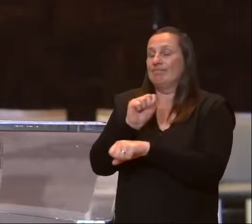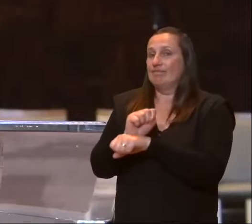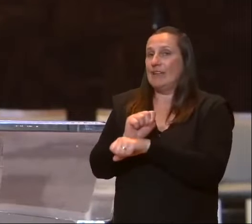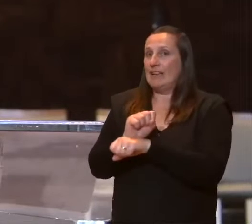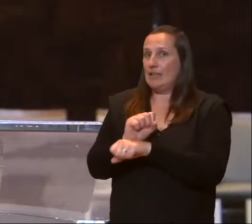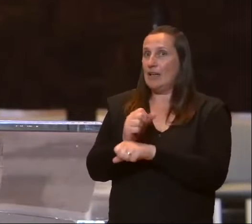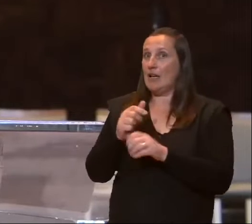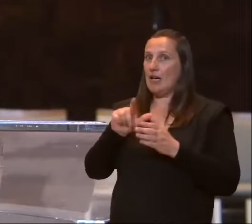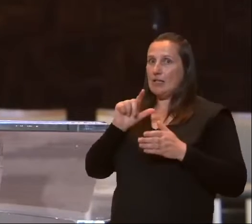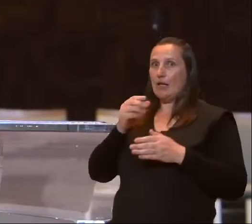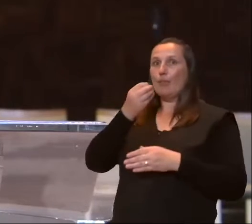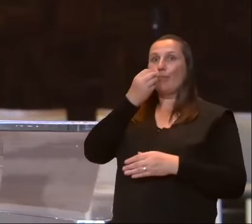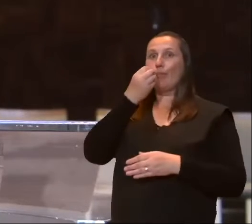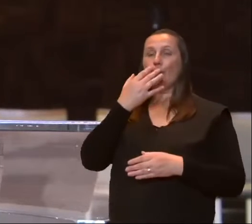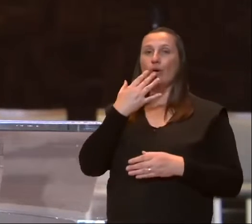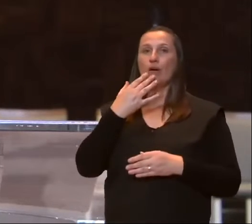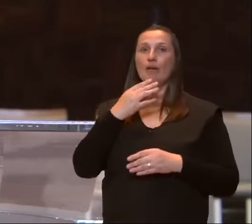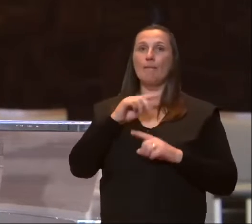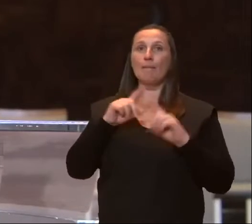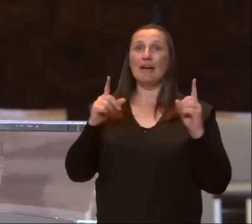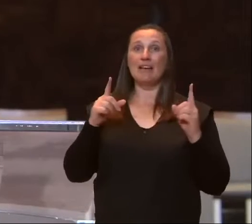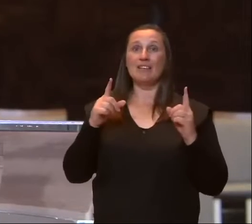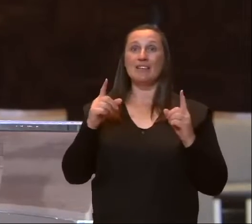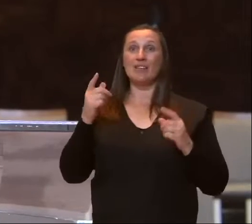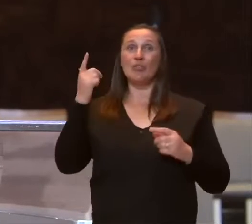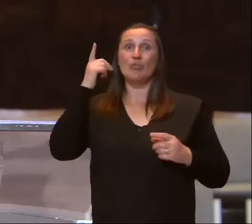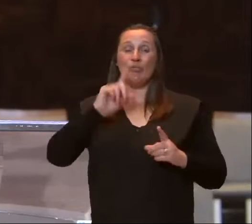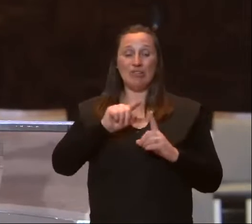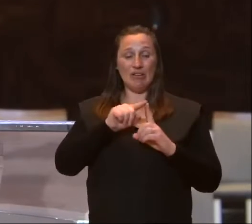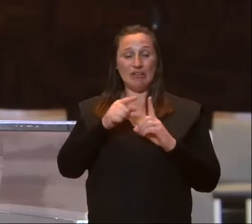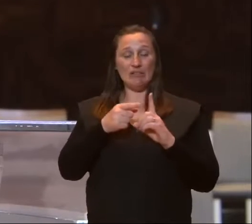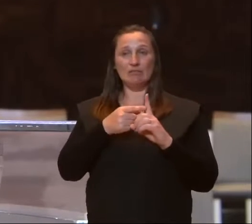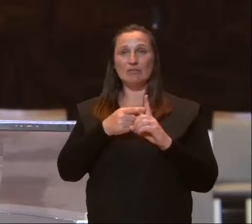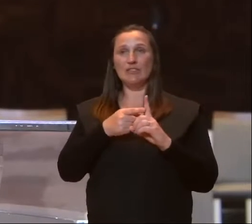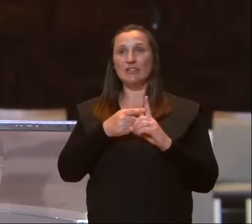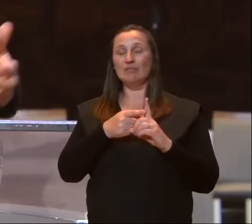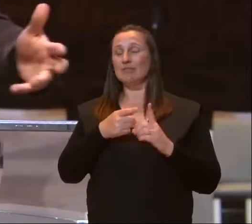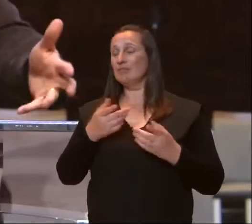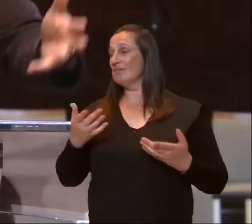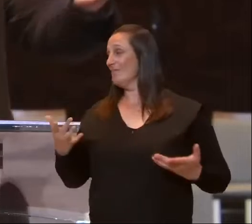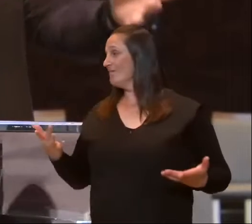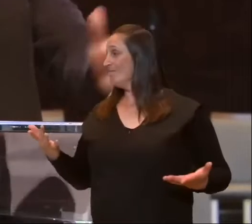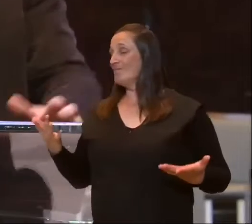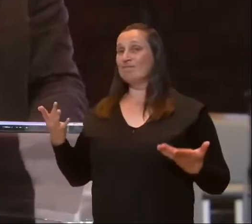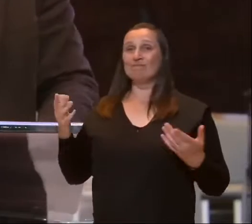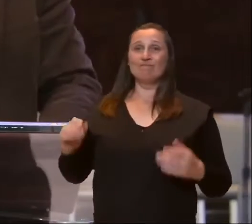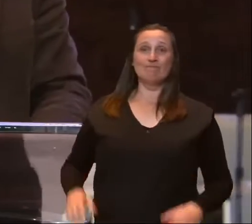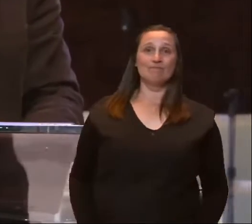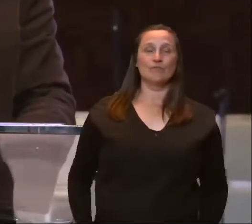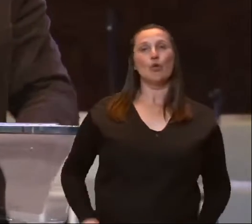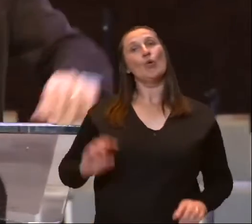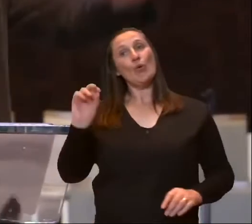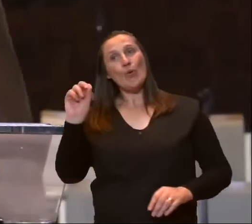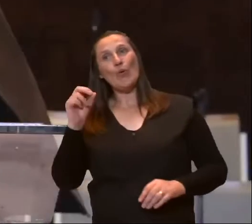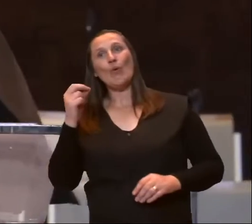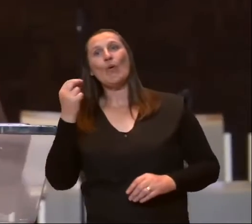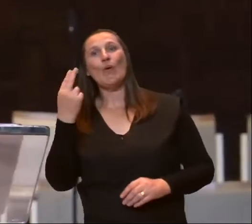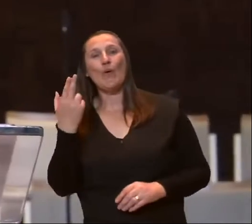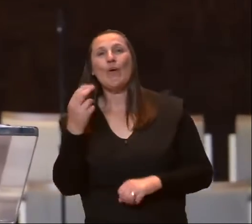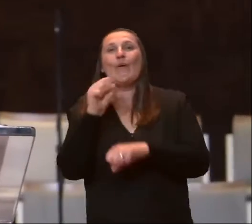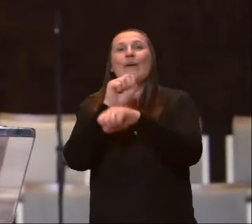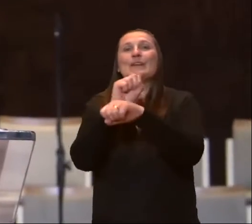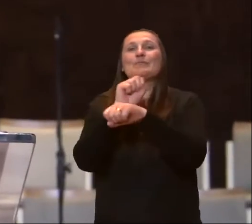era boa se transforma em frustração. Ou então a espera para casar. Quantos aqui